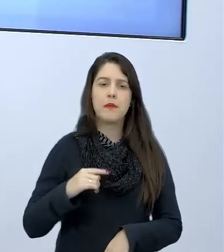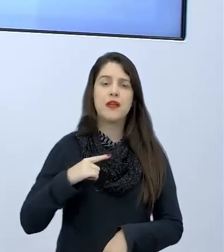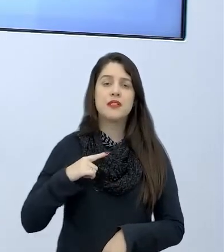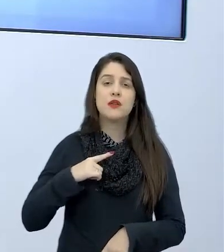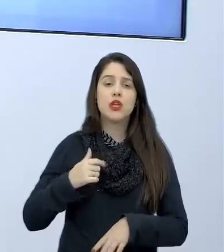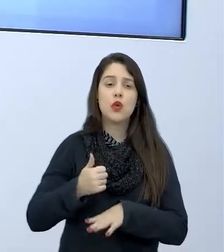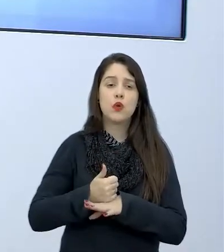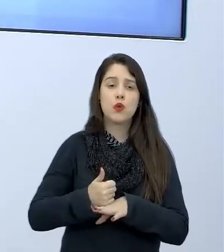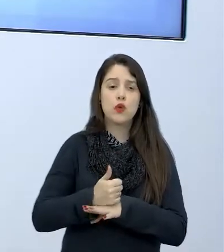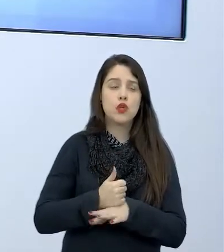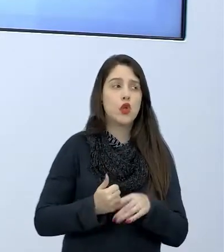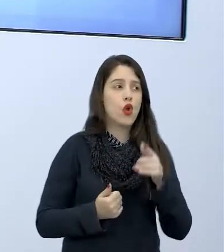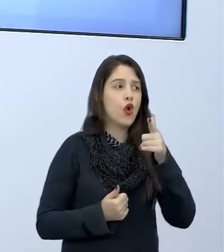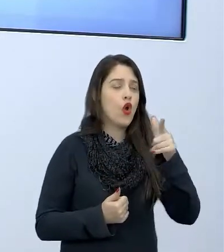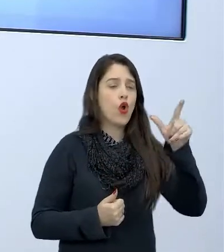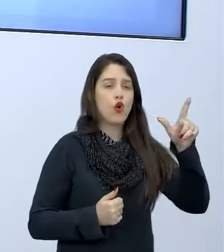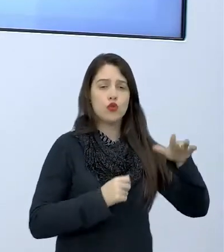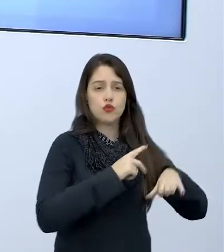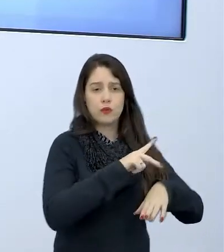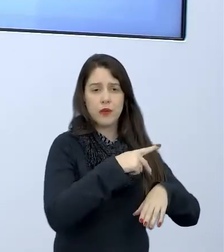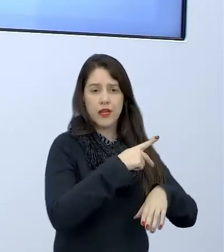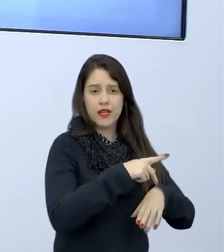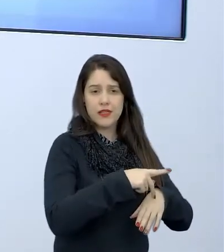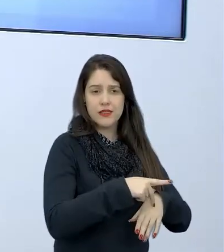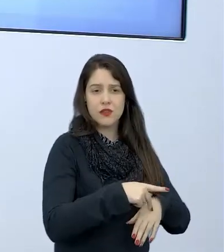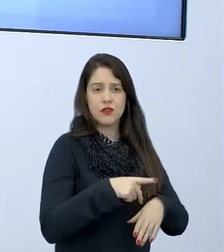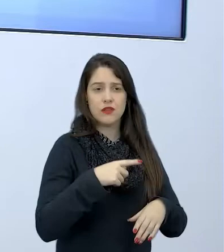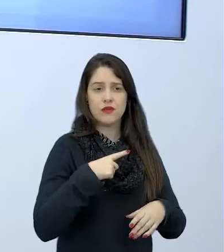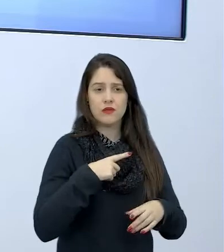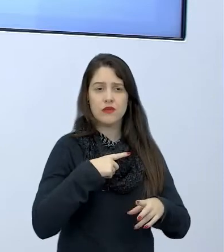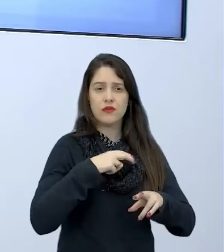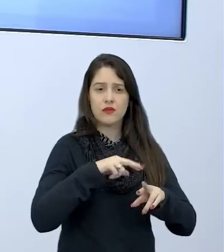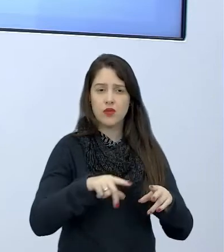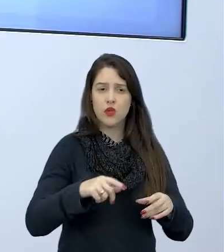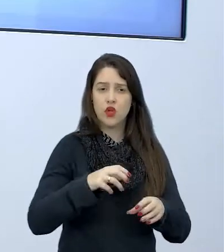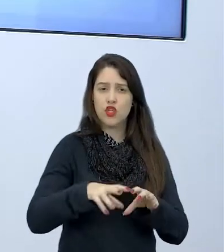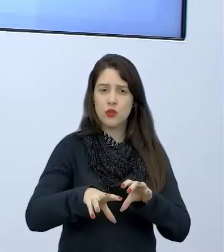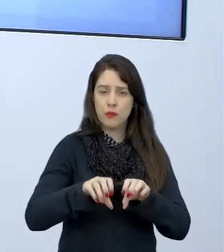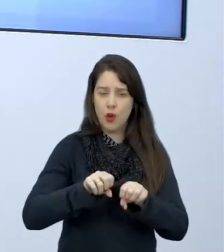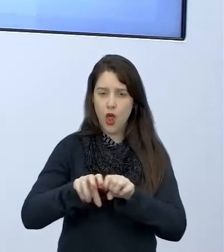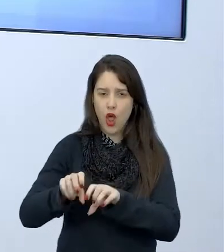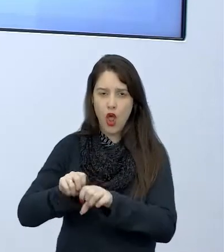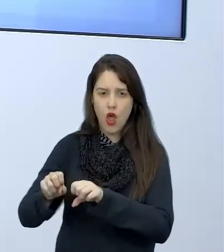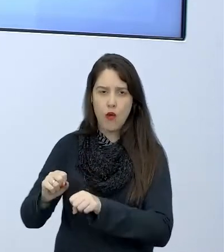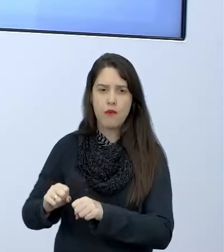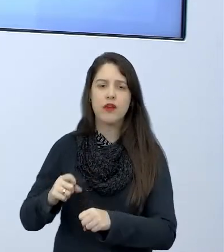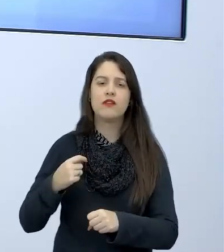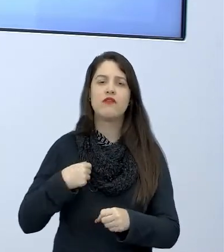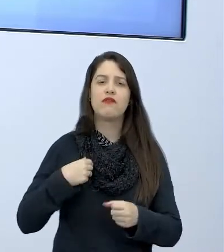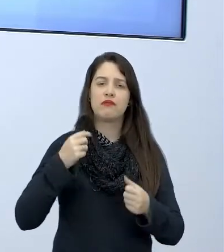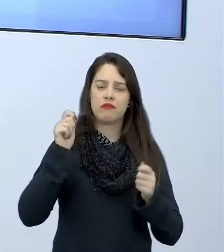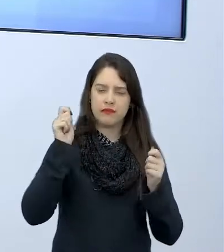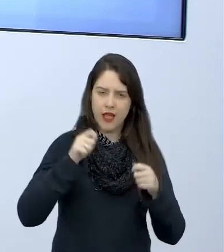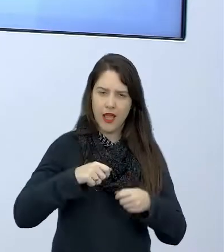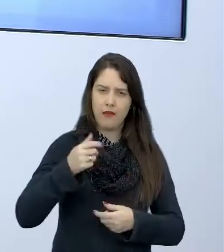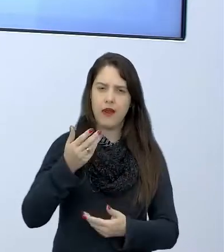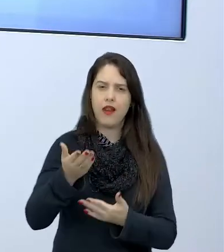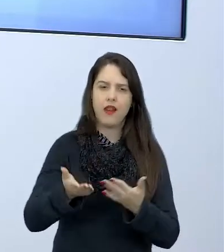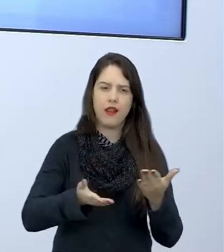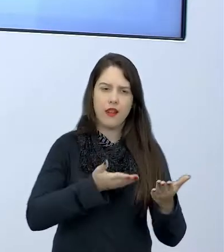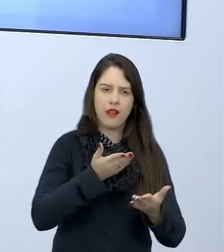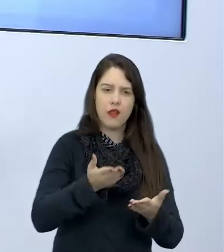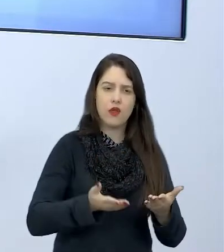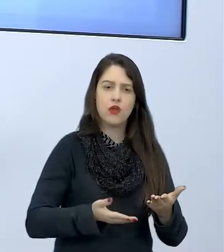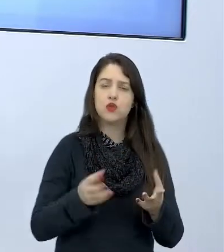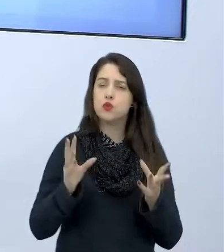profissão em outro país, eu tenho que fazer a tradução do meu diploma, do meu histórico, eu tenho que validar esse diploma, eu tenho que